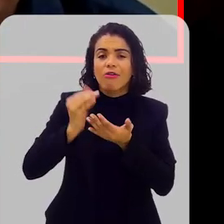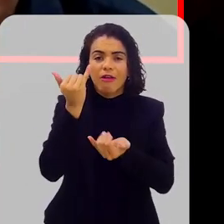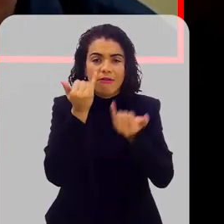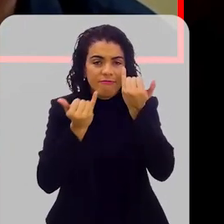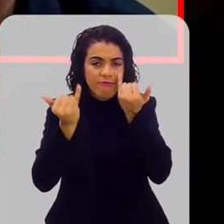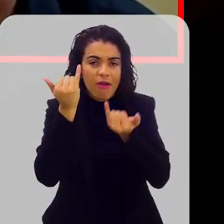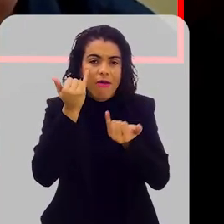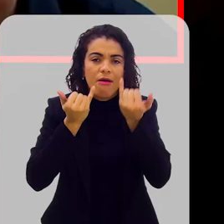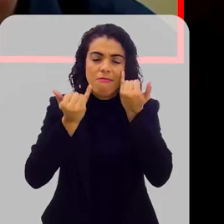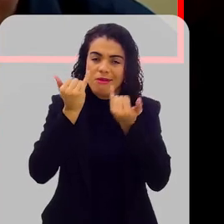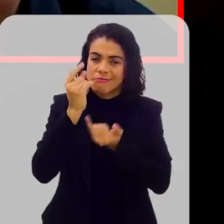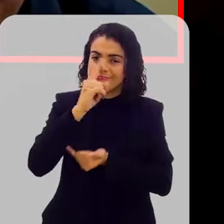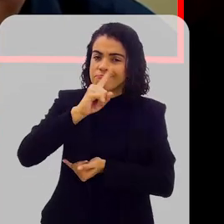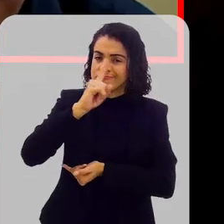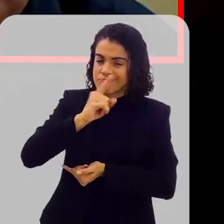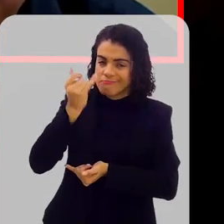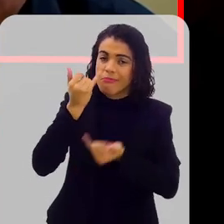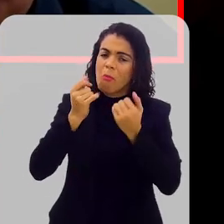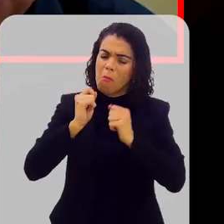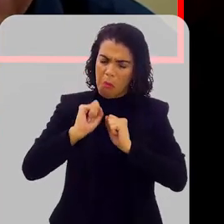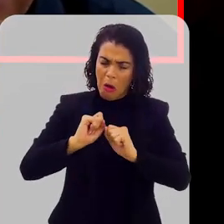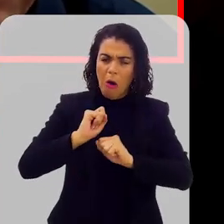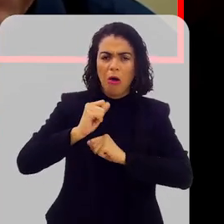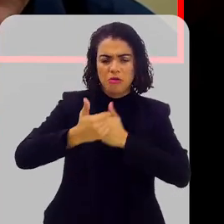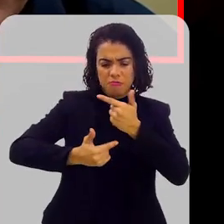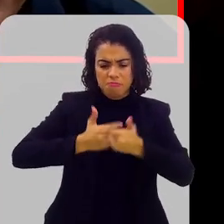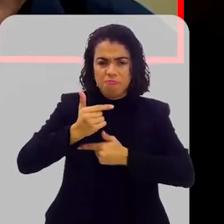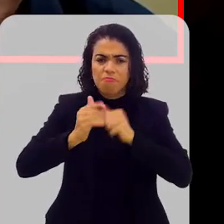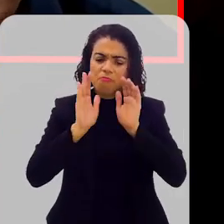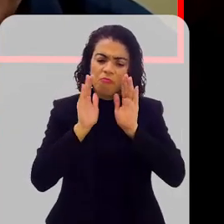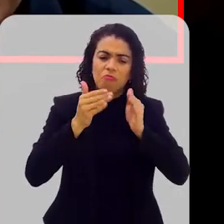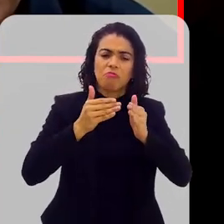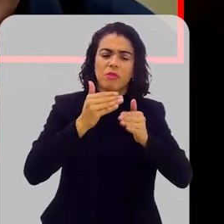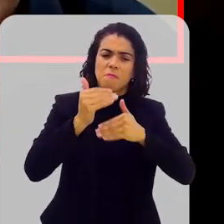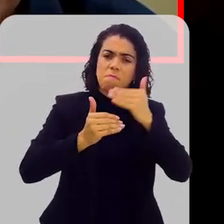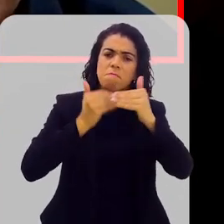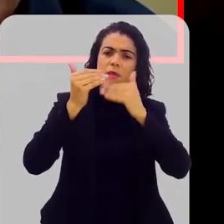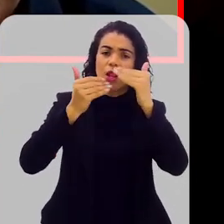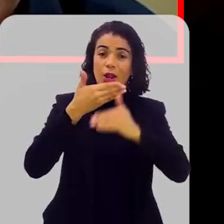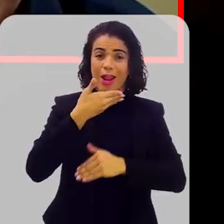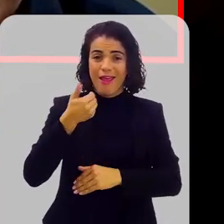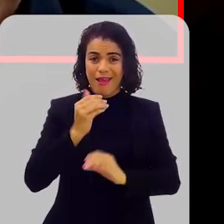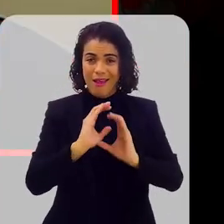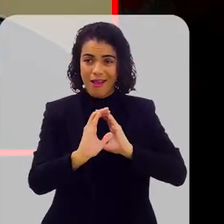um pouco de desinformação, obviamente, que a gente pode trabalhar para melhorar isso.